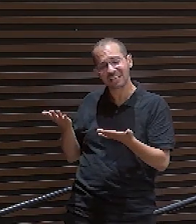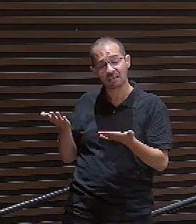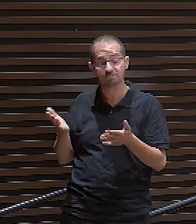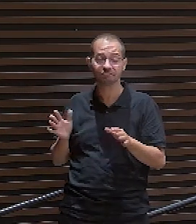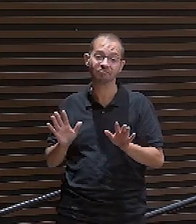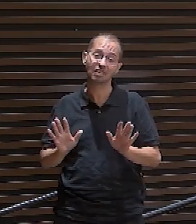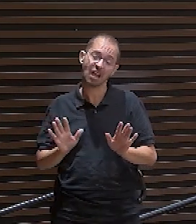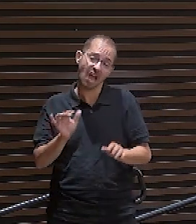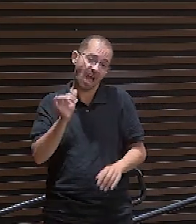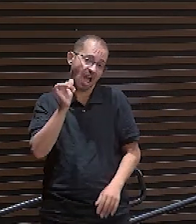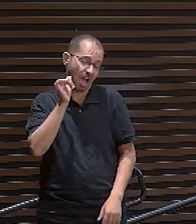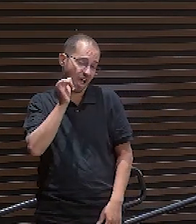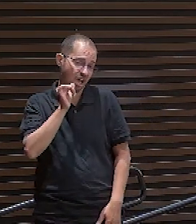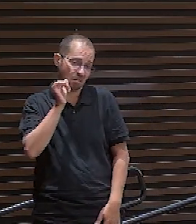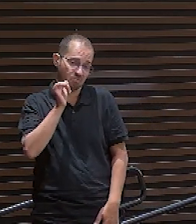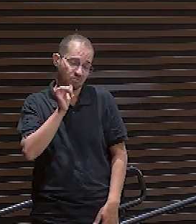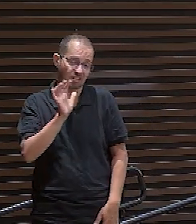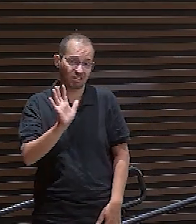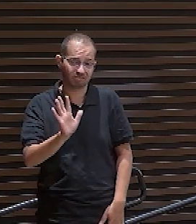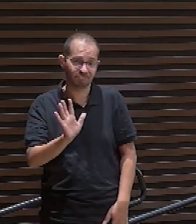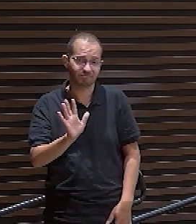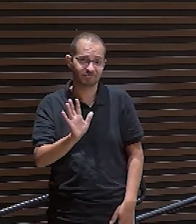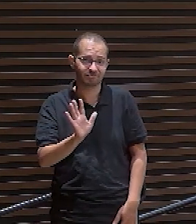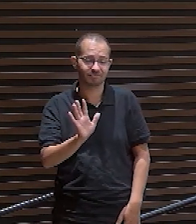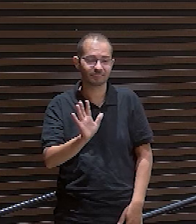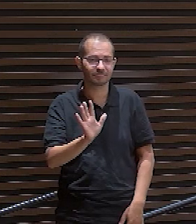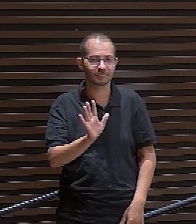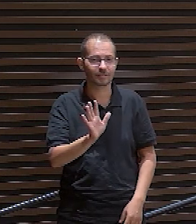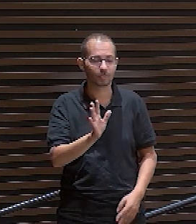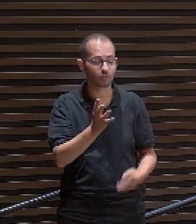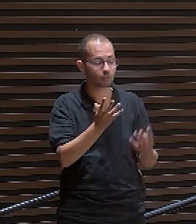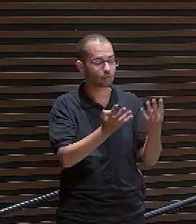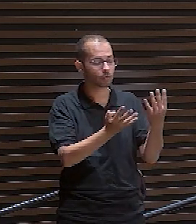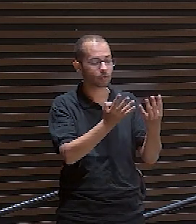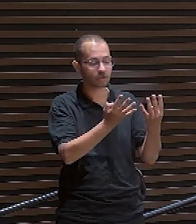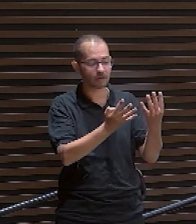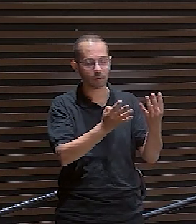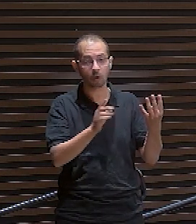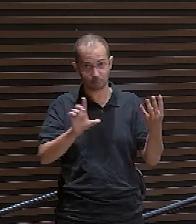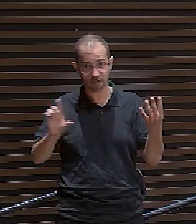muito carinho, deixou, e o coral começou a cair.